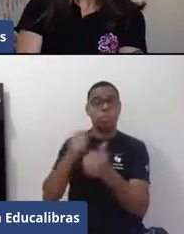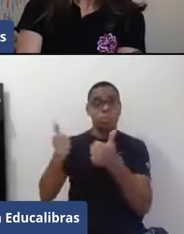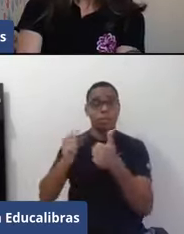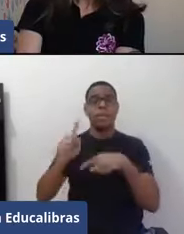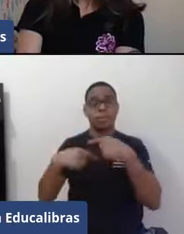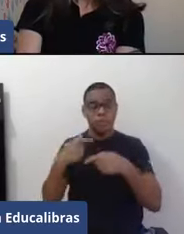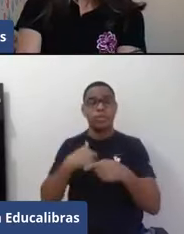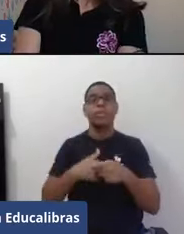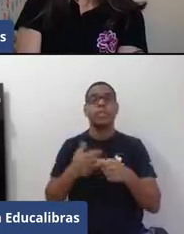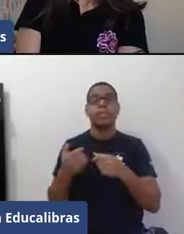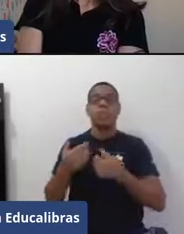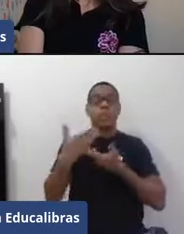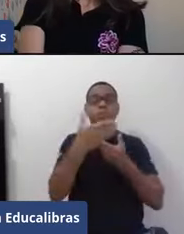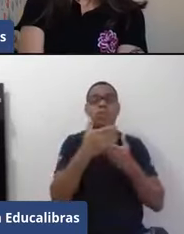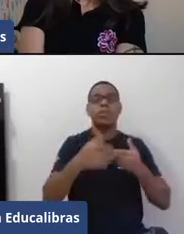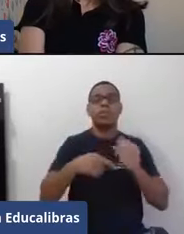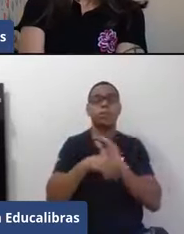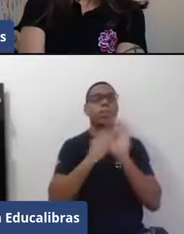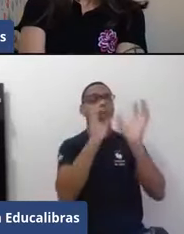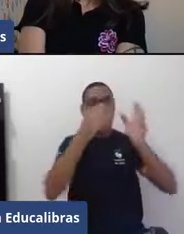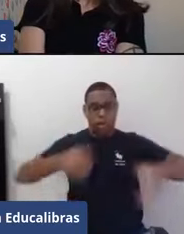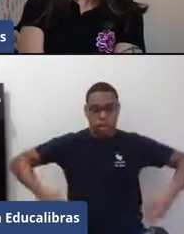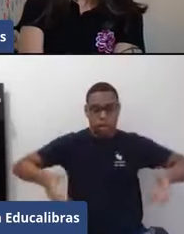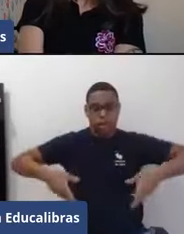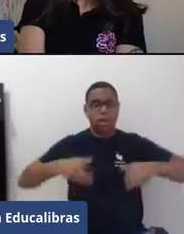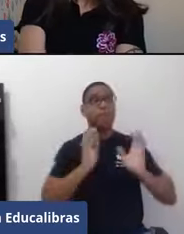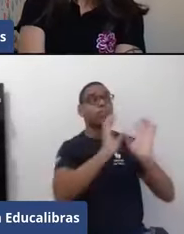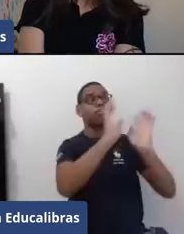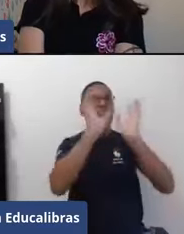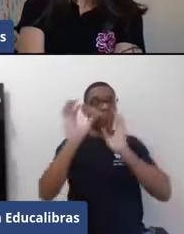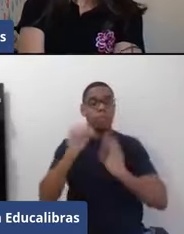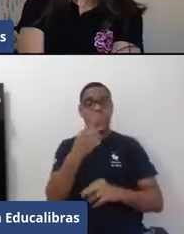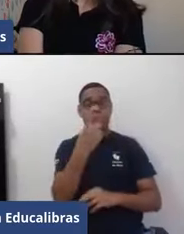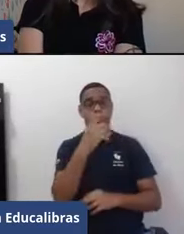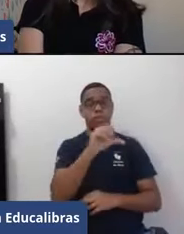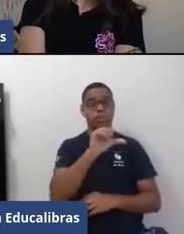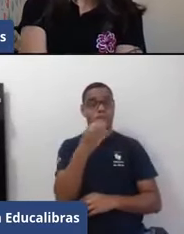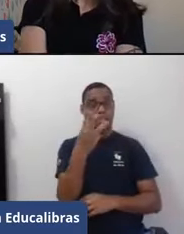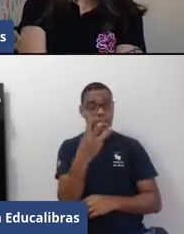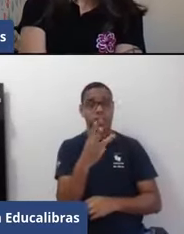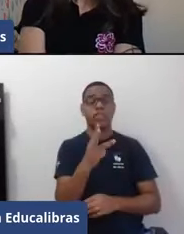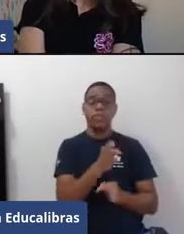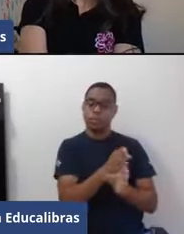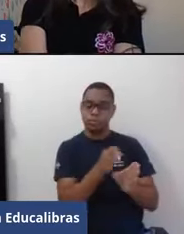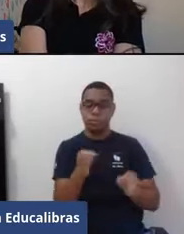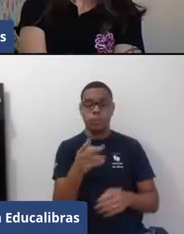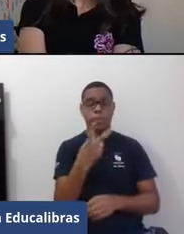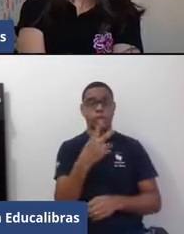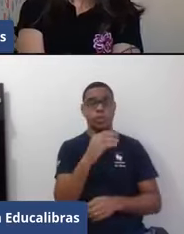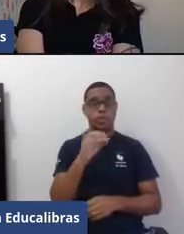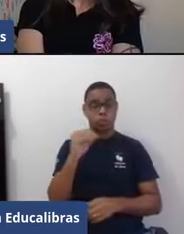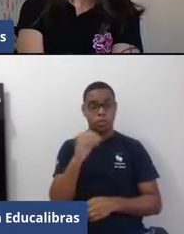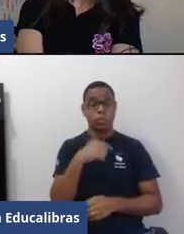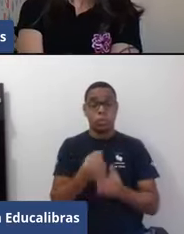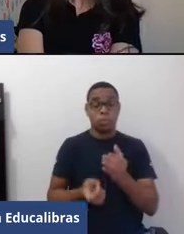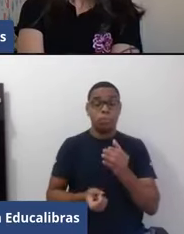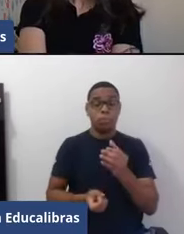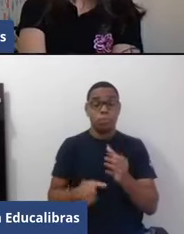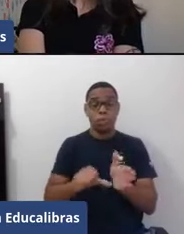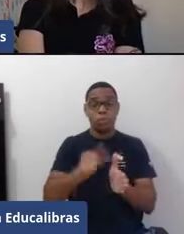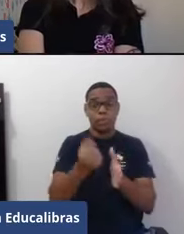cadeira de rodas. Né? Isso foi em 93. Em 2000, nós criamos a primeira equipe de basquetebol em cadeira de rodas